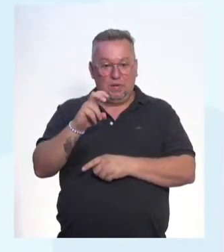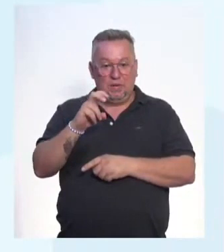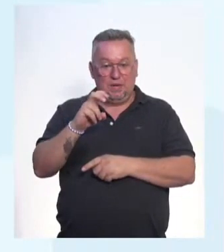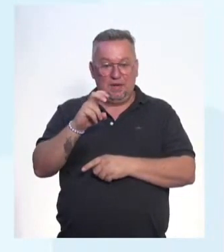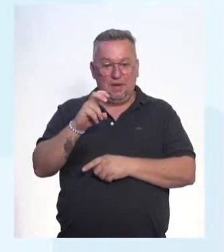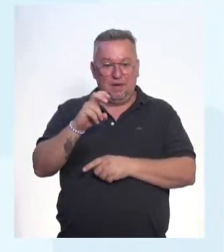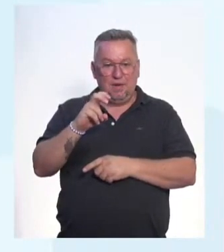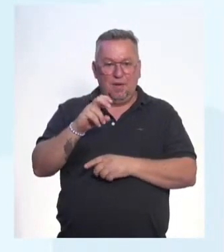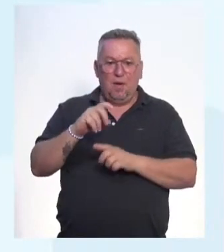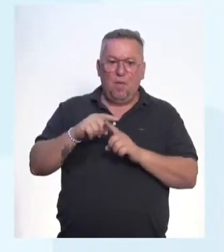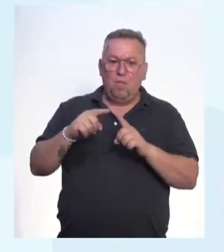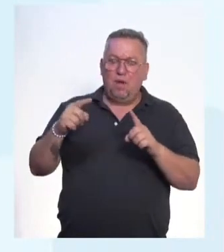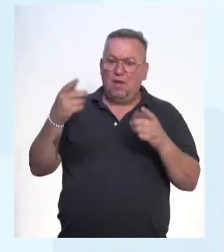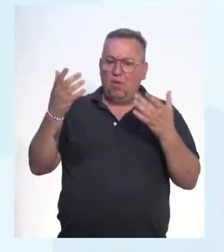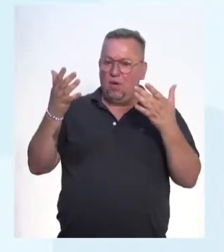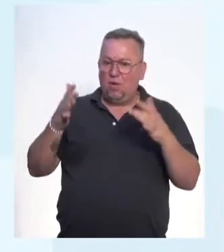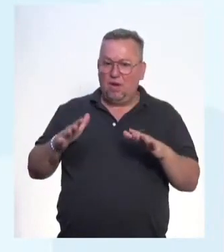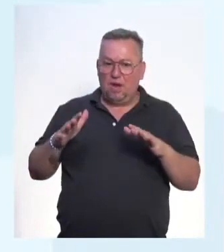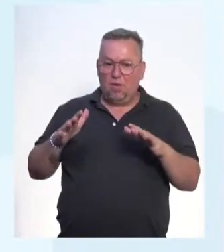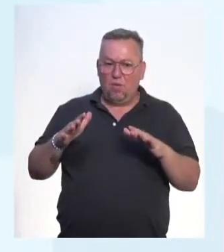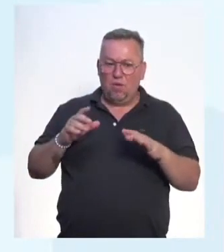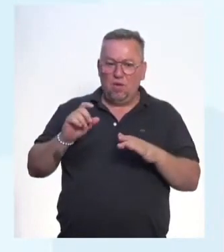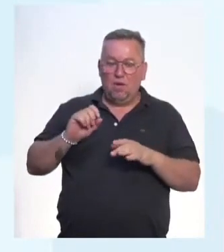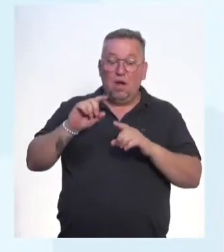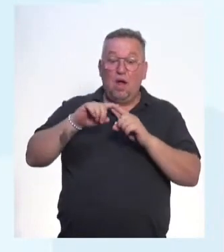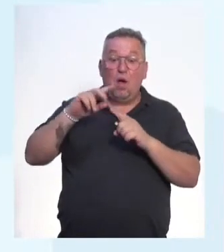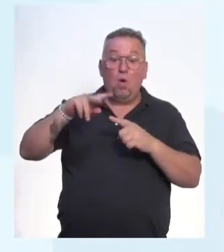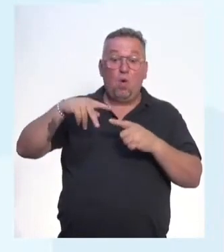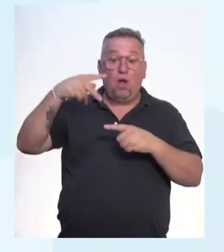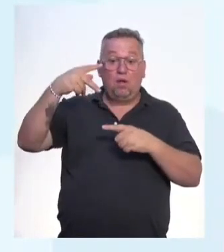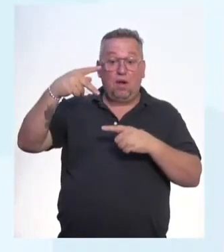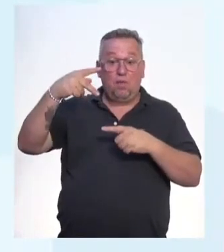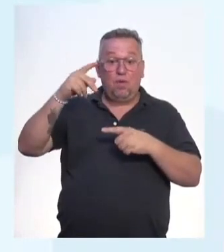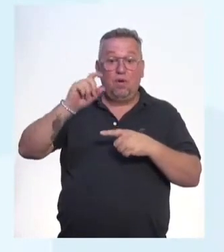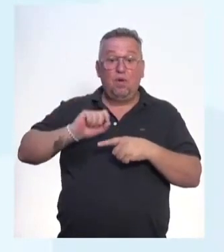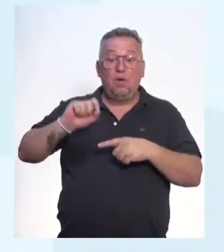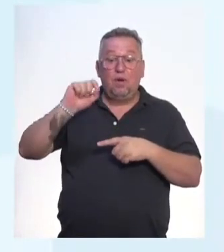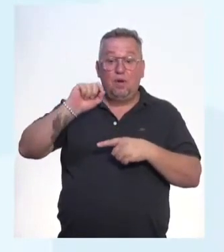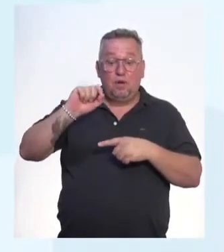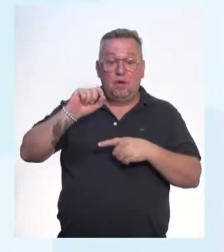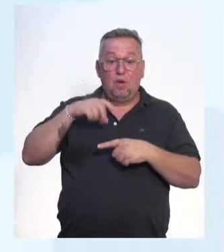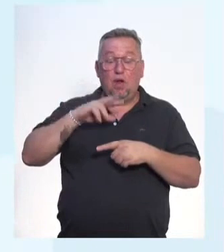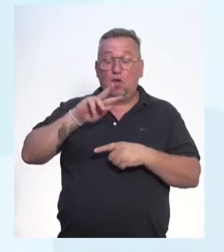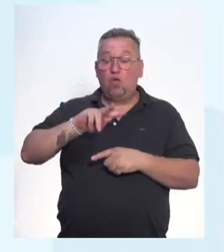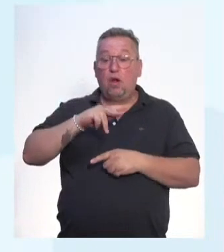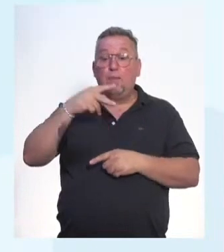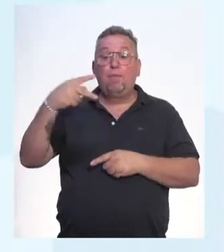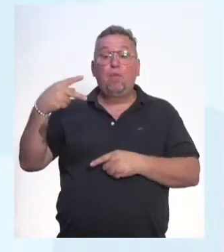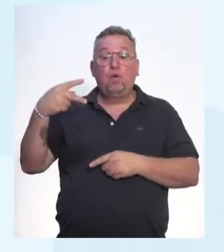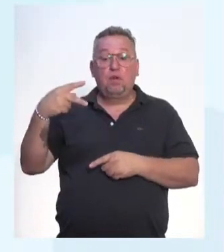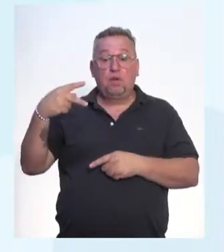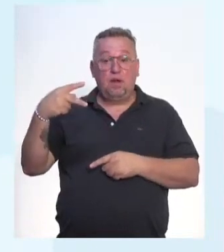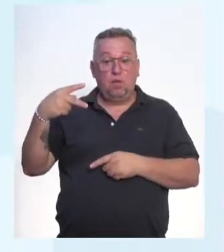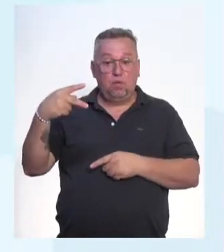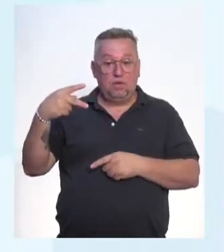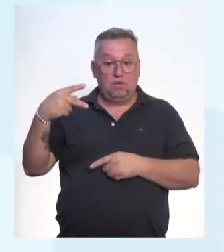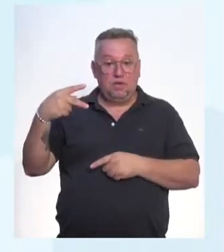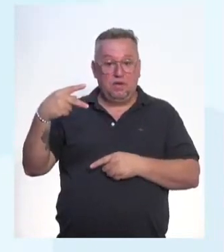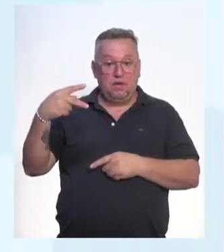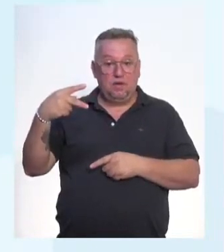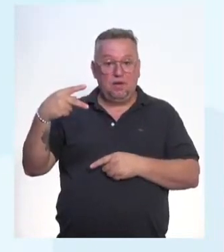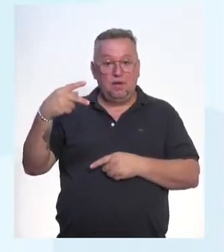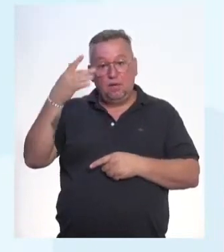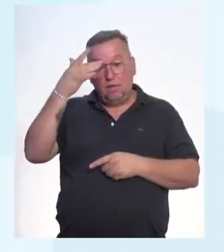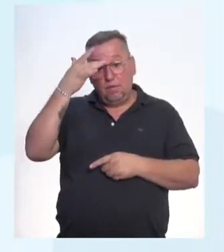625. Mas eu não quero hipotenusa ao quadrado. Eu quero hipotenusa. Então, este